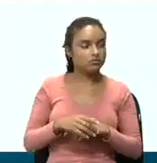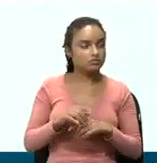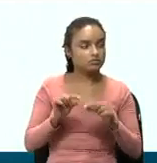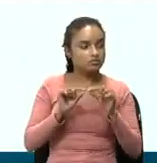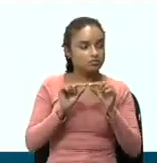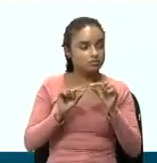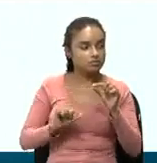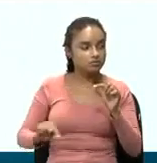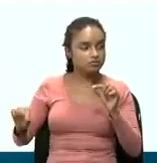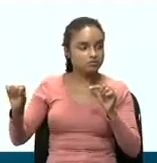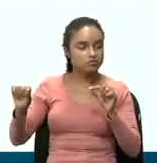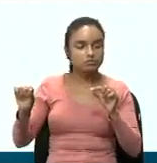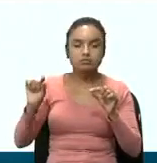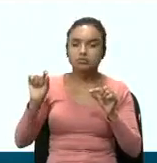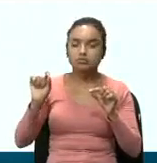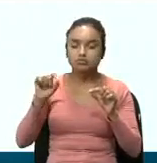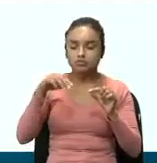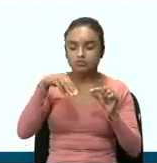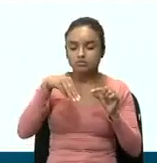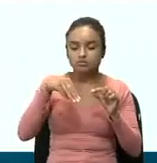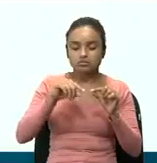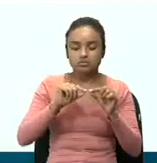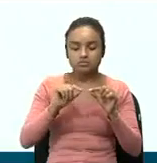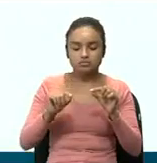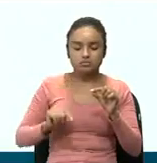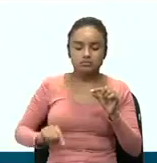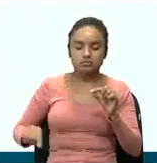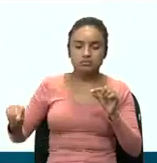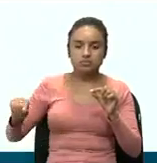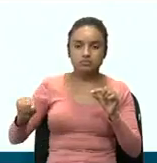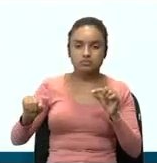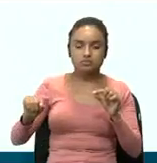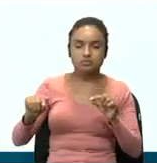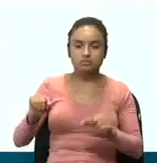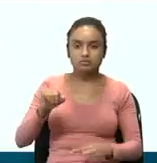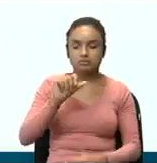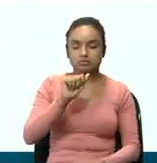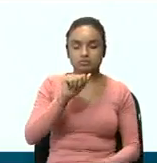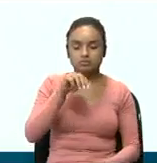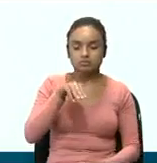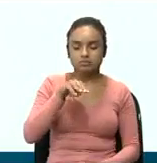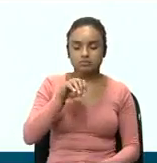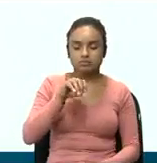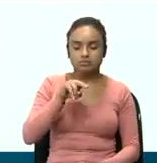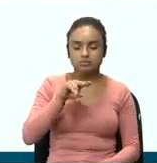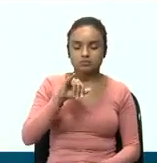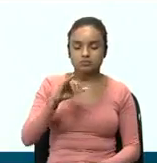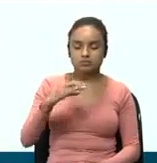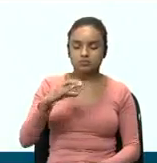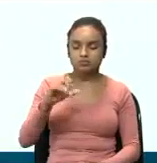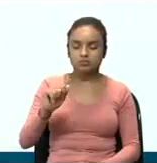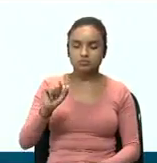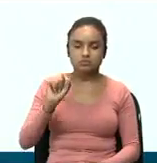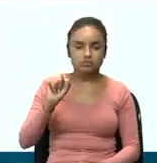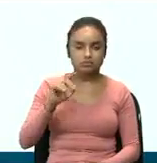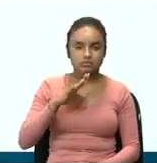famosa na matemática, que é a tal série harmônica. Olha só.